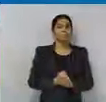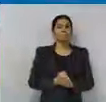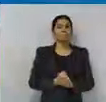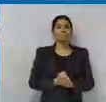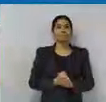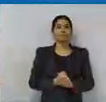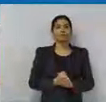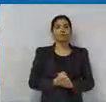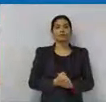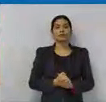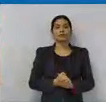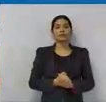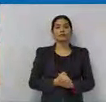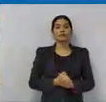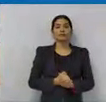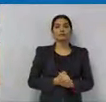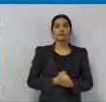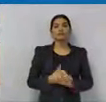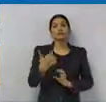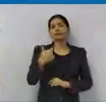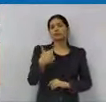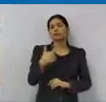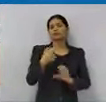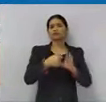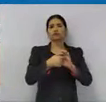O segundo aspecto